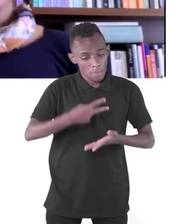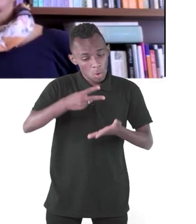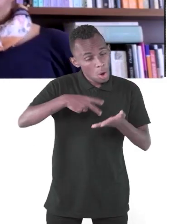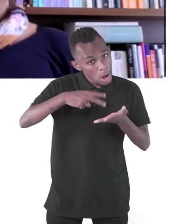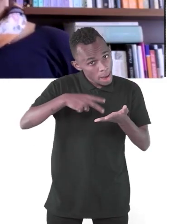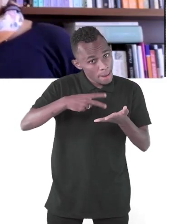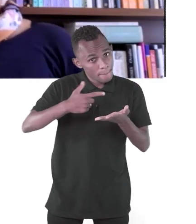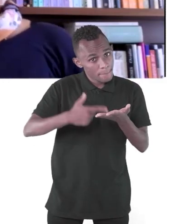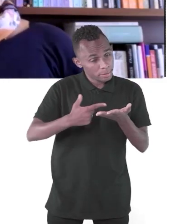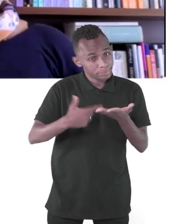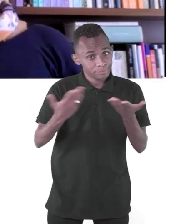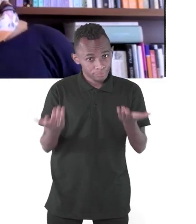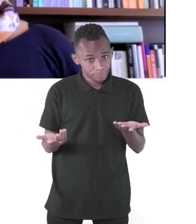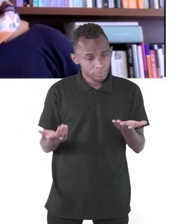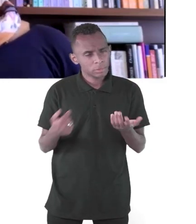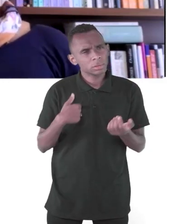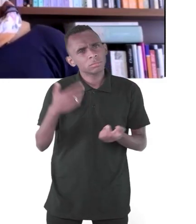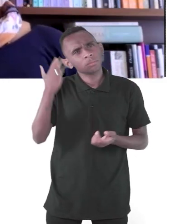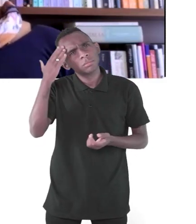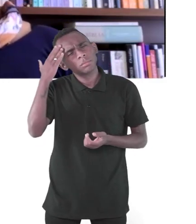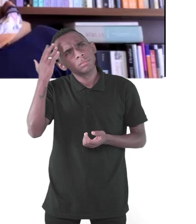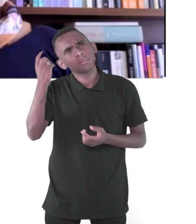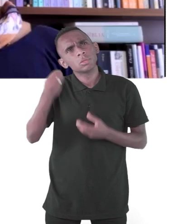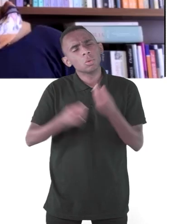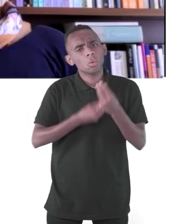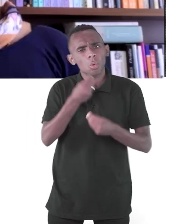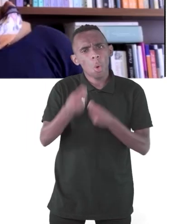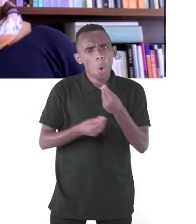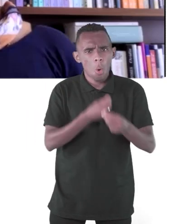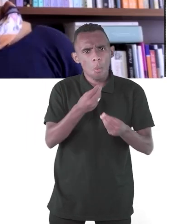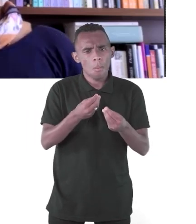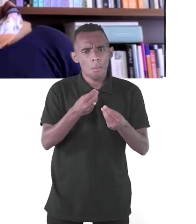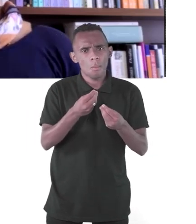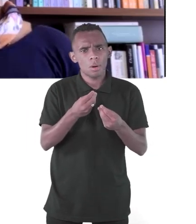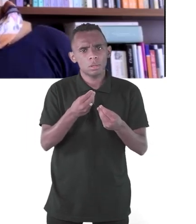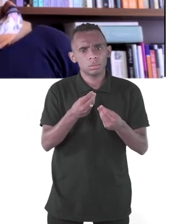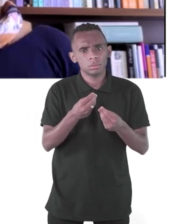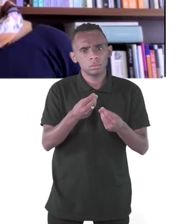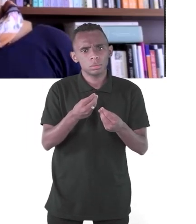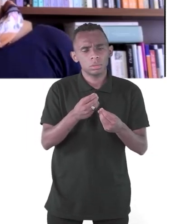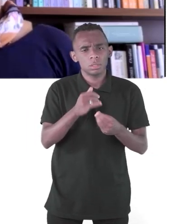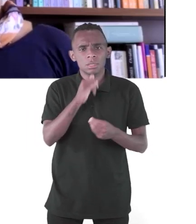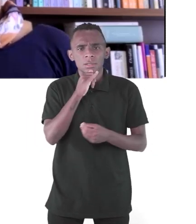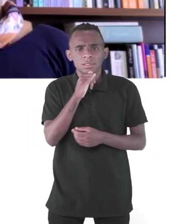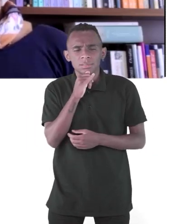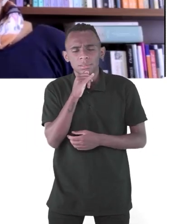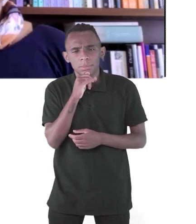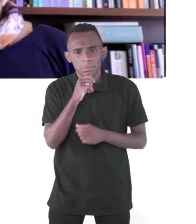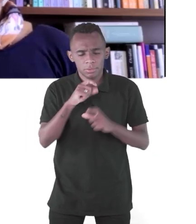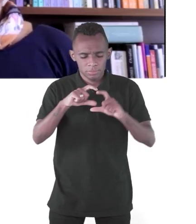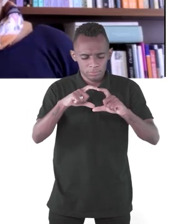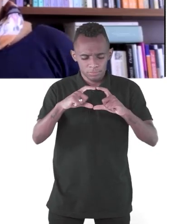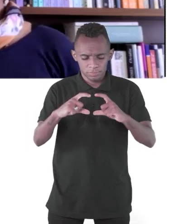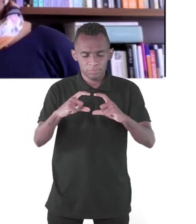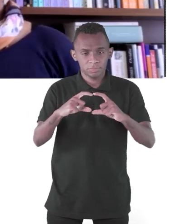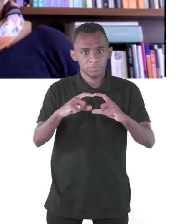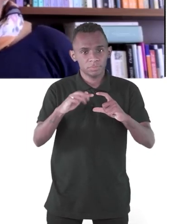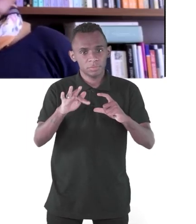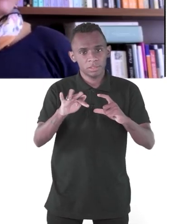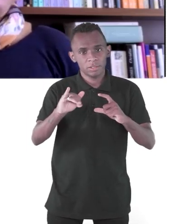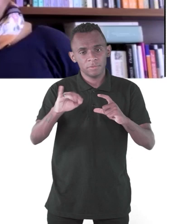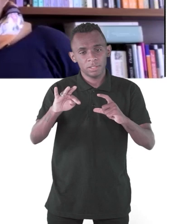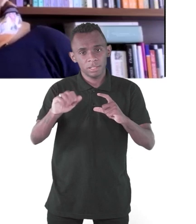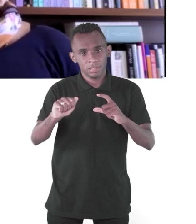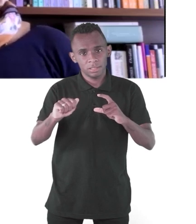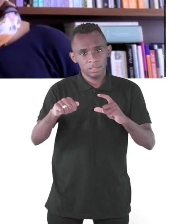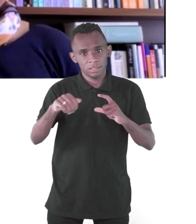eu fui entendendo o mecanismo, a mecânica do Fernando. O Fernando recebia um cassete, lembra da fita cassete? Opa, claro